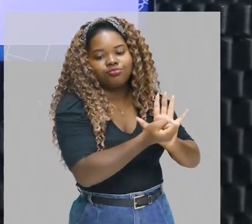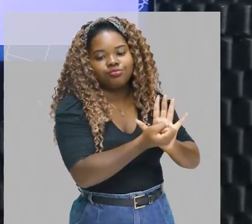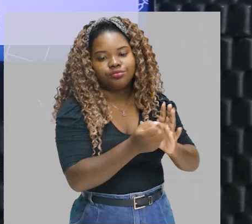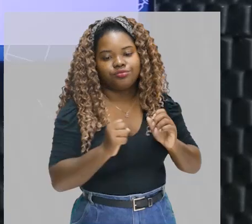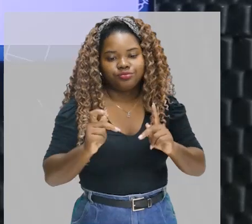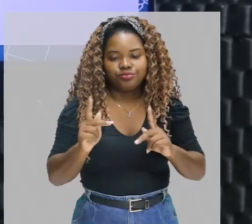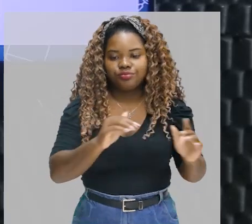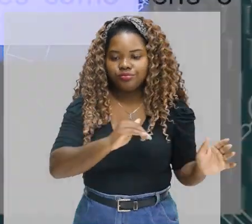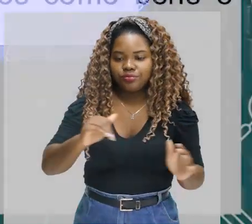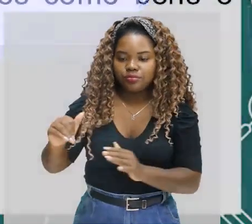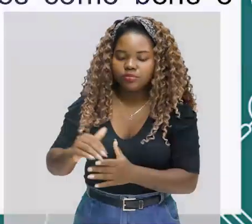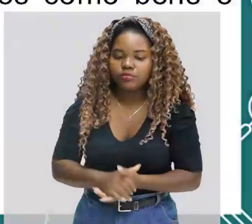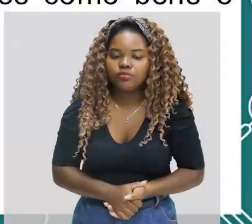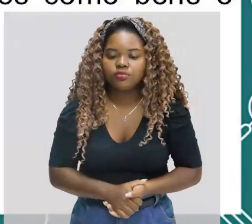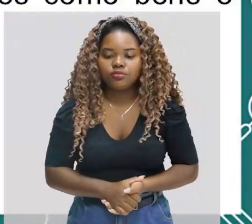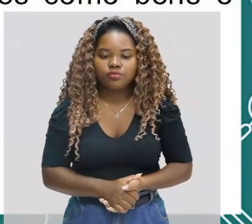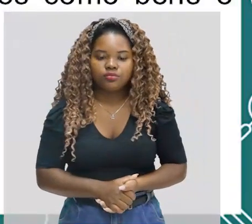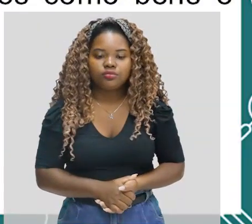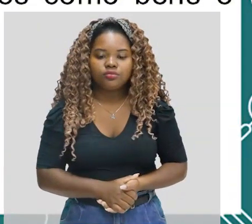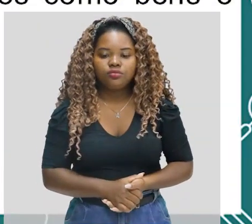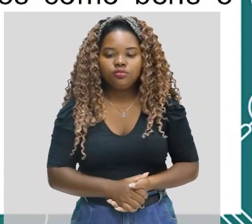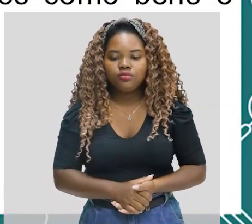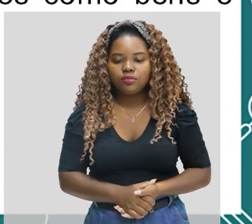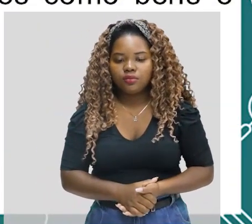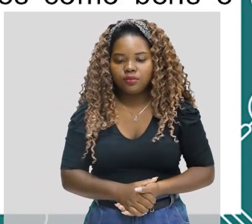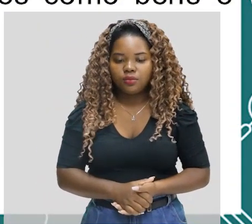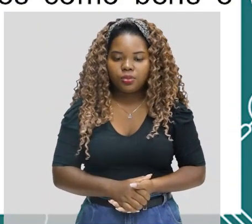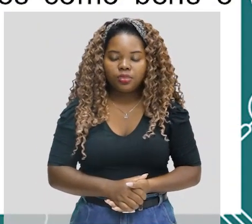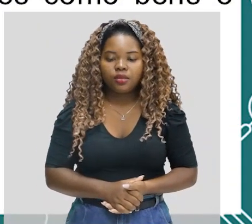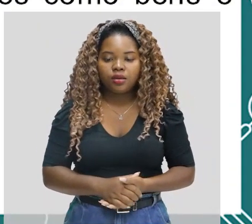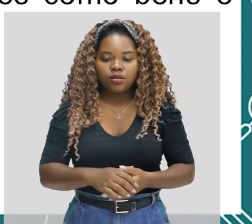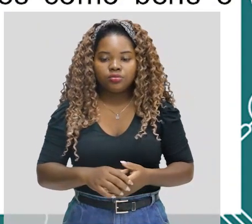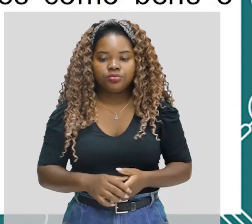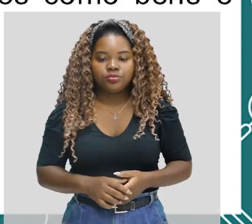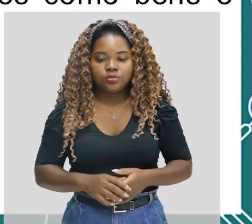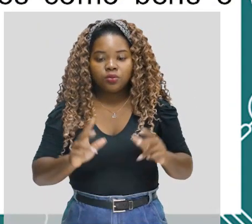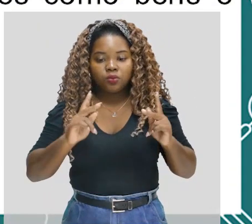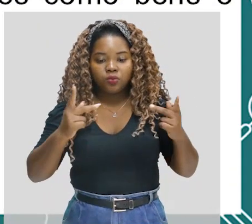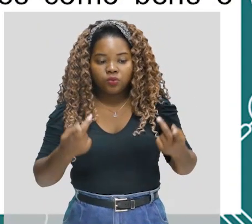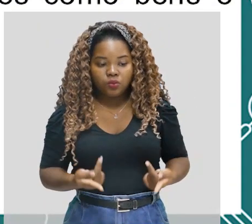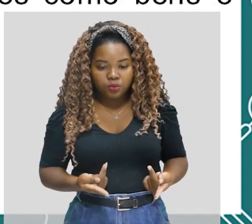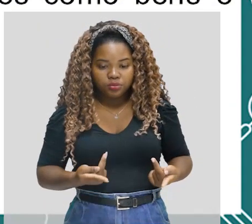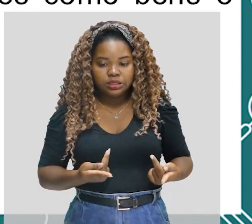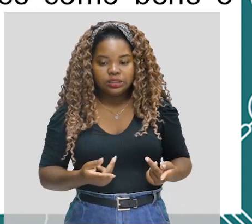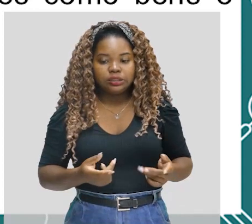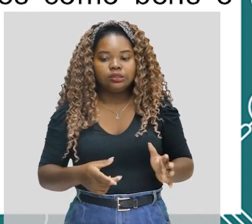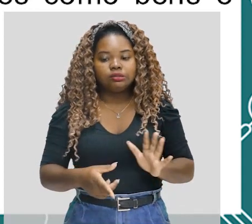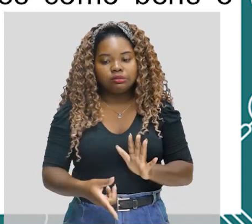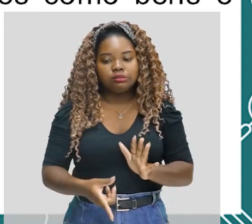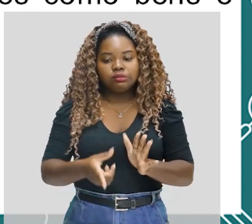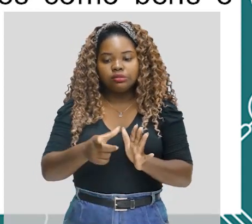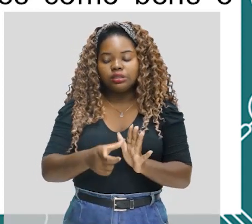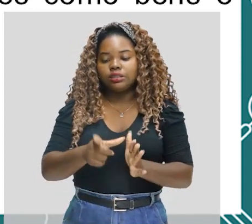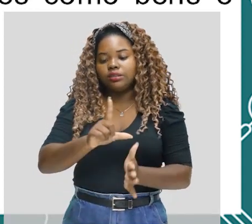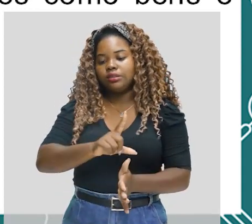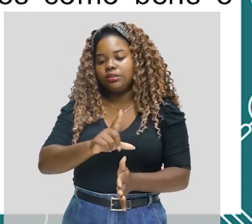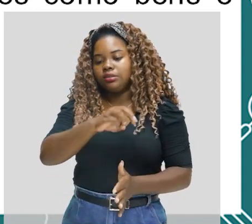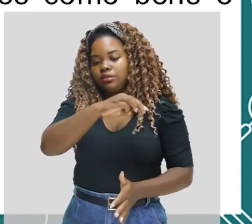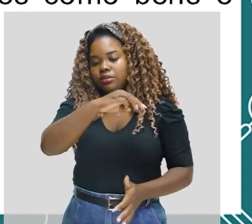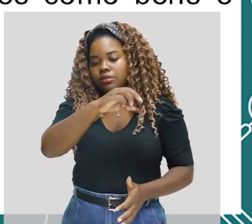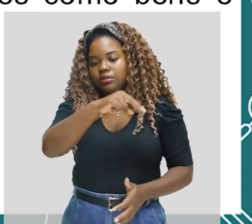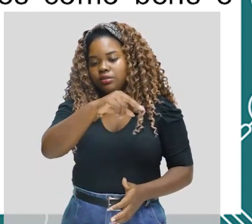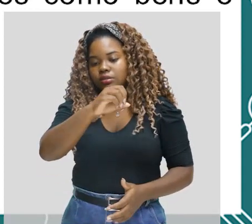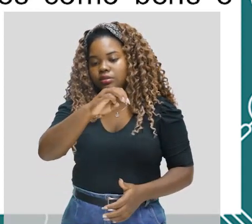Então, quando aprendeu a cultivar, o homem ele deixou de ser nômade, certo? Deixou de ser